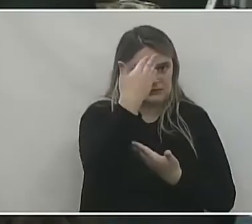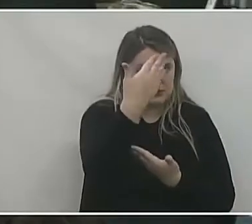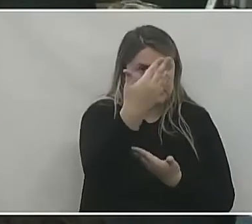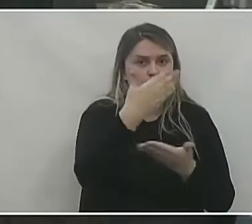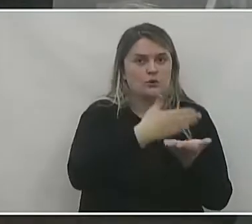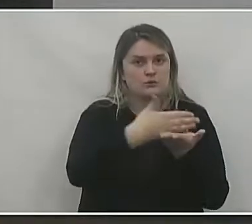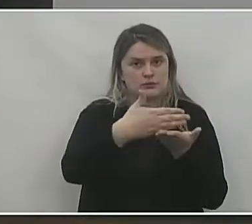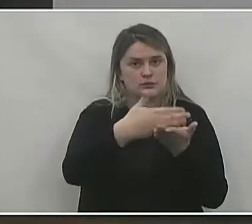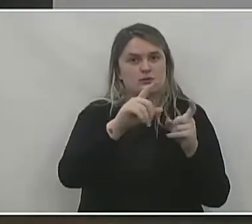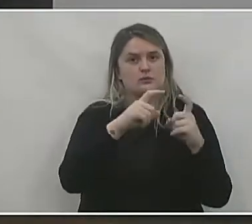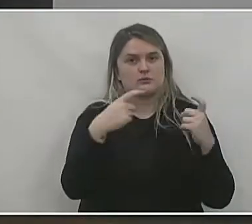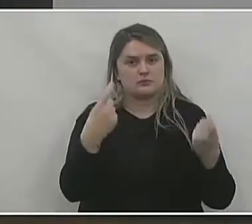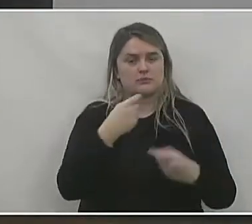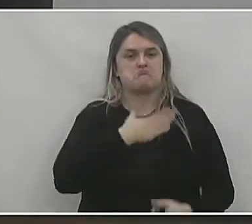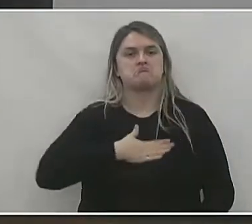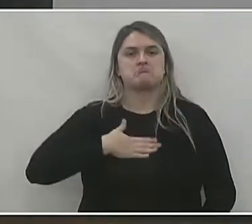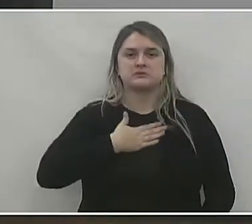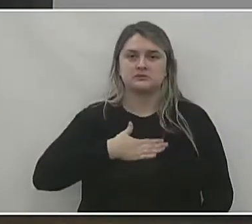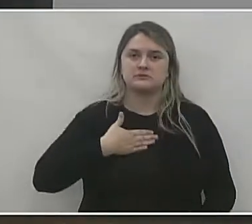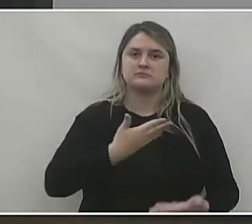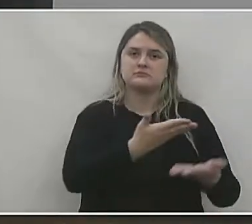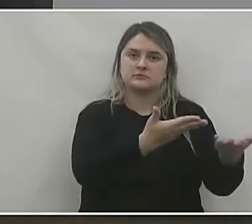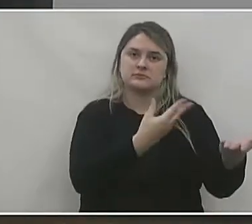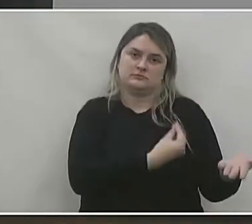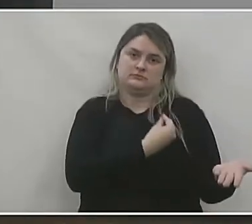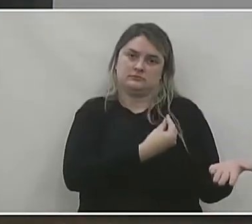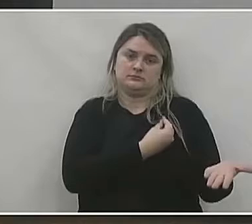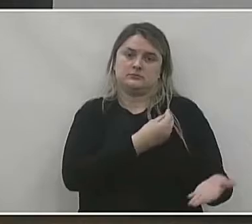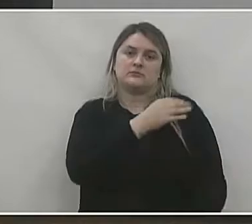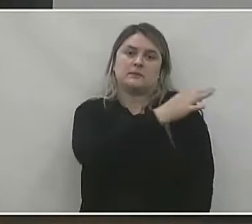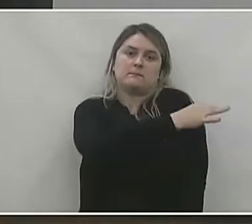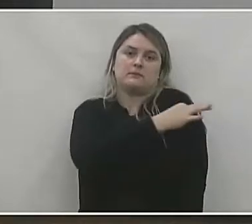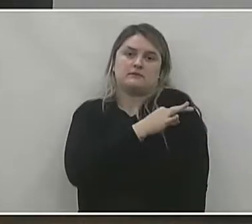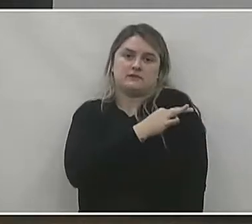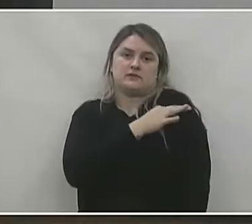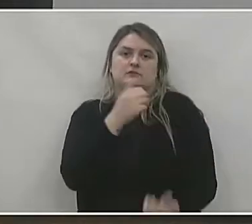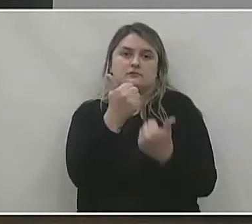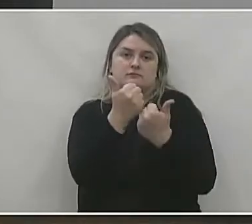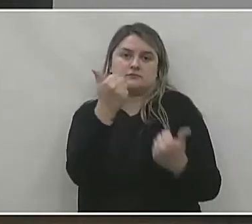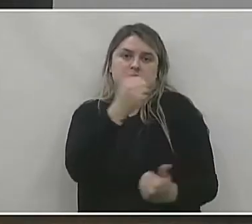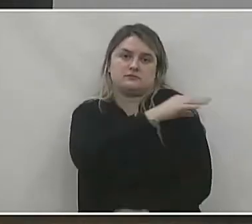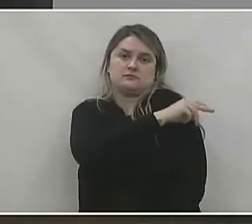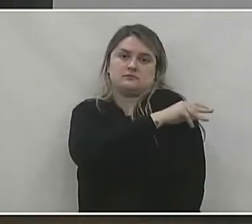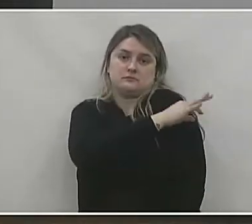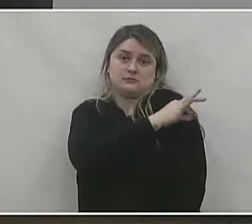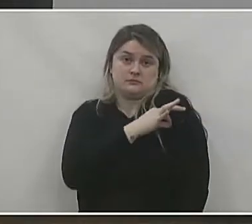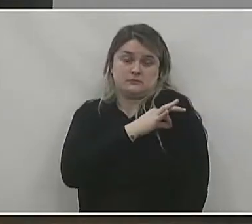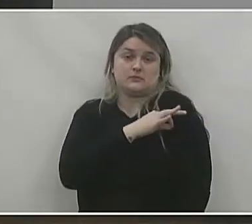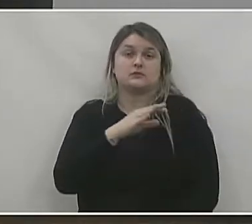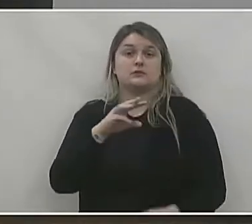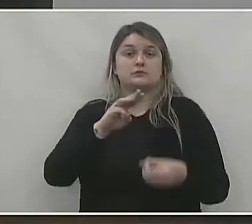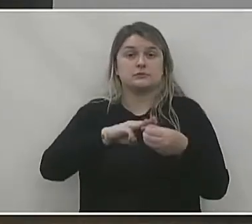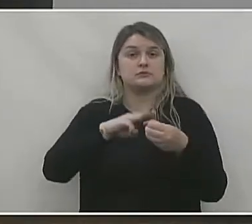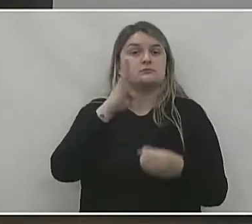no início da sessão, um prazer estar recebendo o prefeito e o vice-prefeito do município de Bituruna.